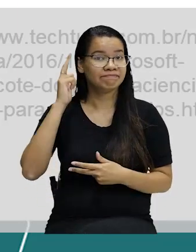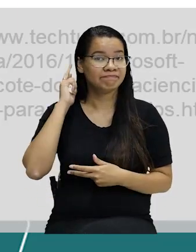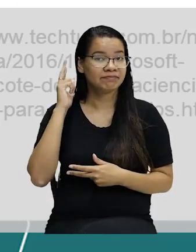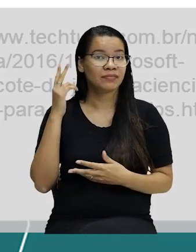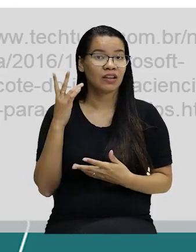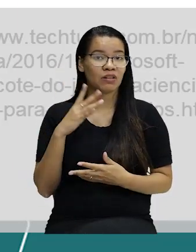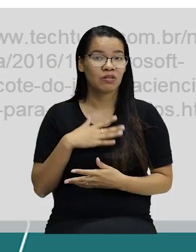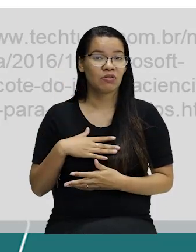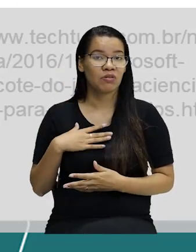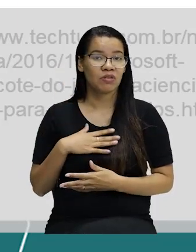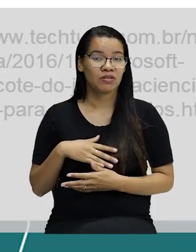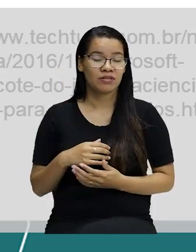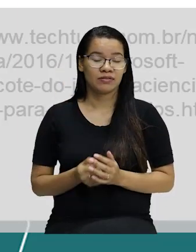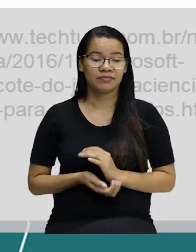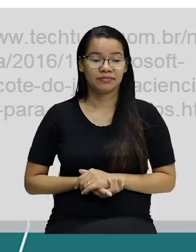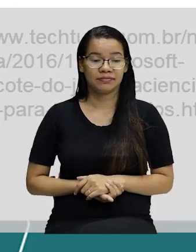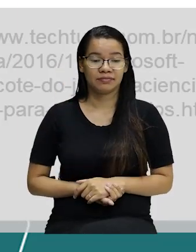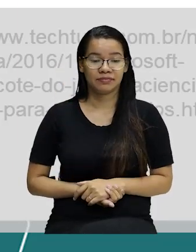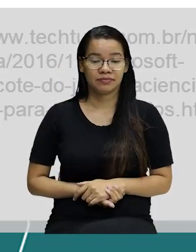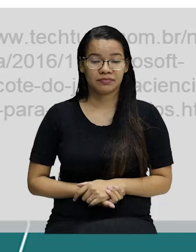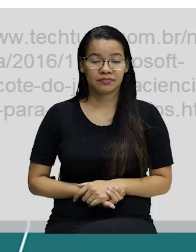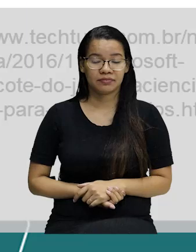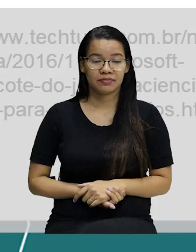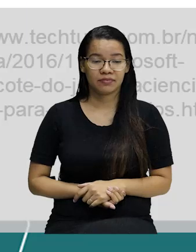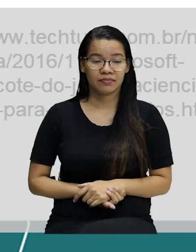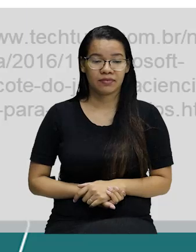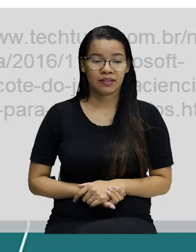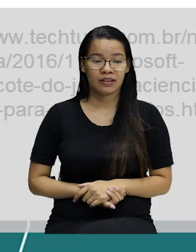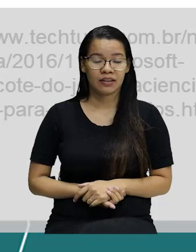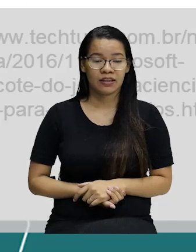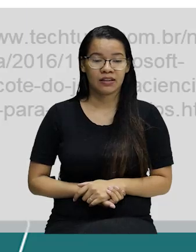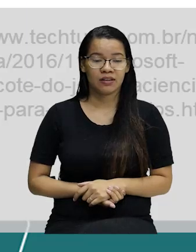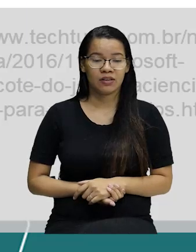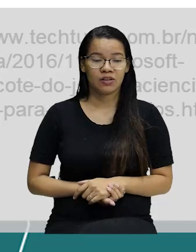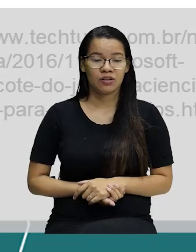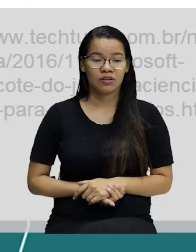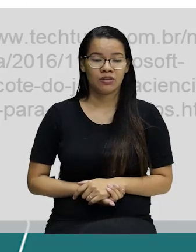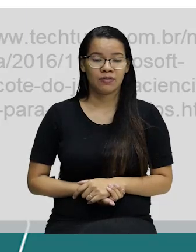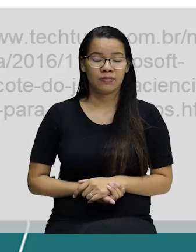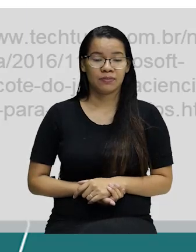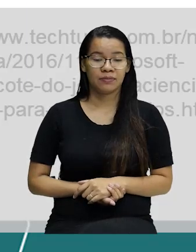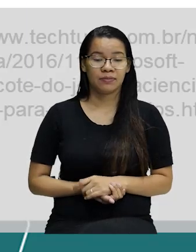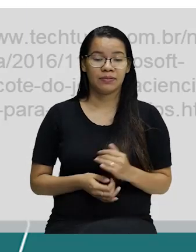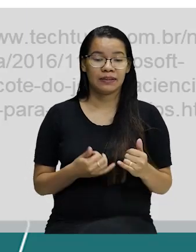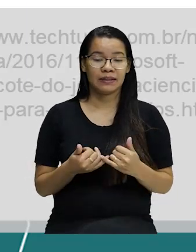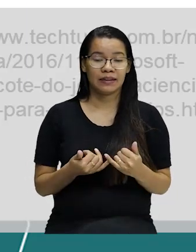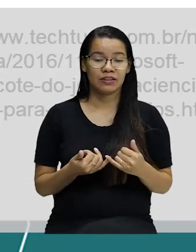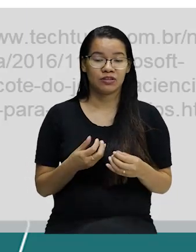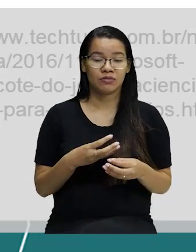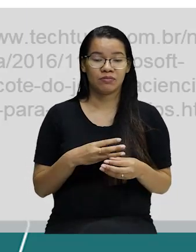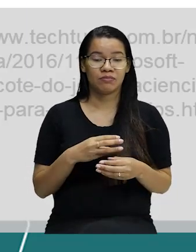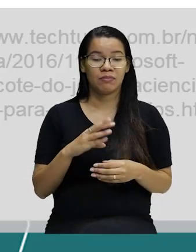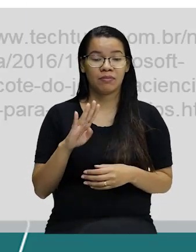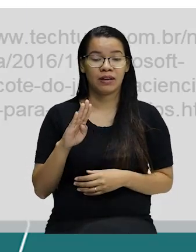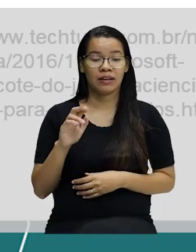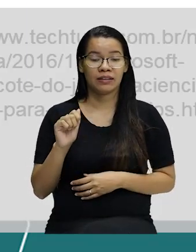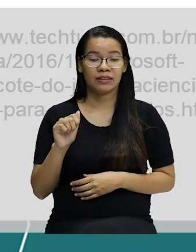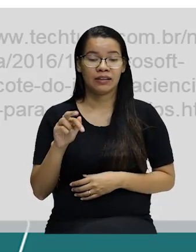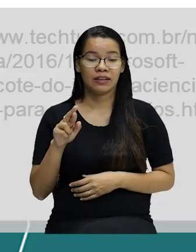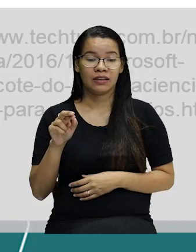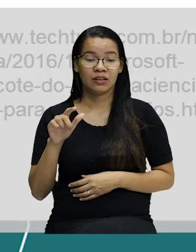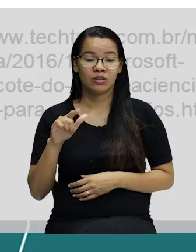questões desse nível, tá? Então, vamos lá. Jogar baralho é uma atividade que estimula o raciocínio. Um